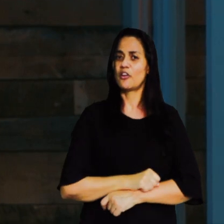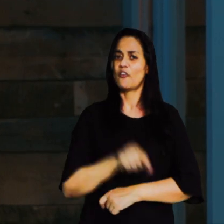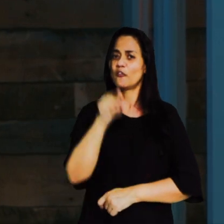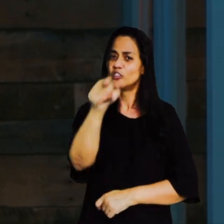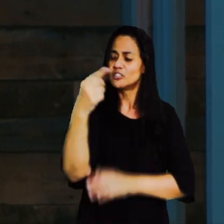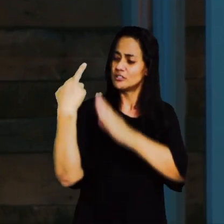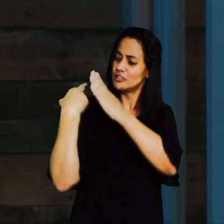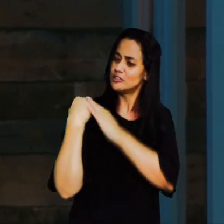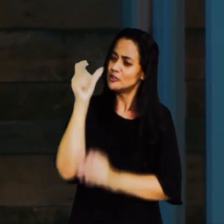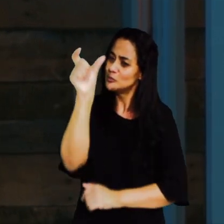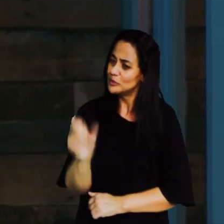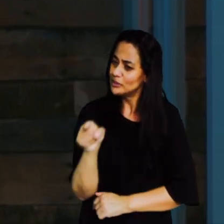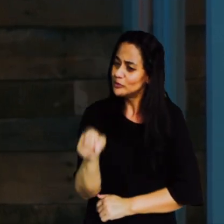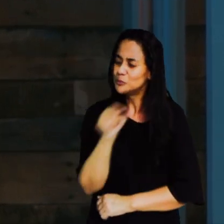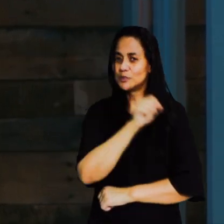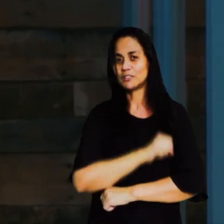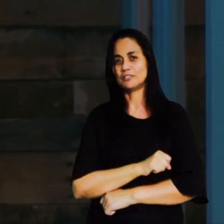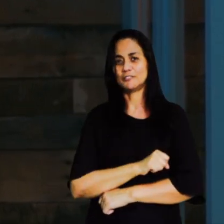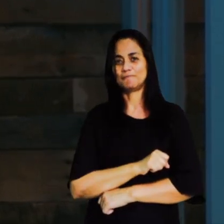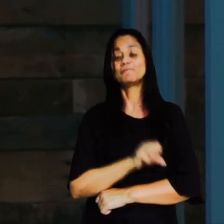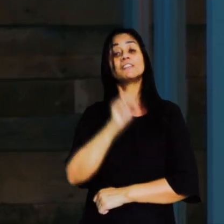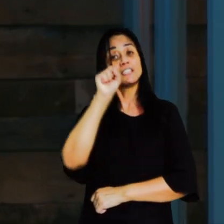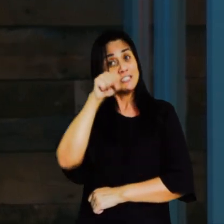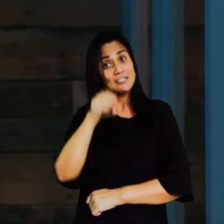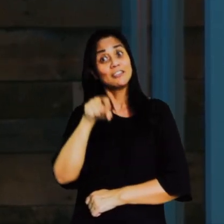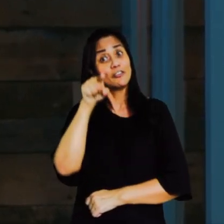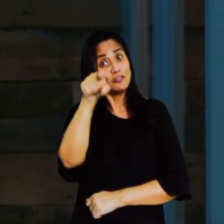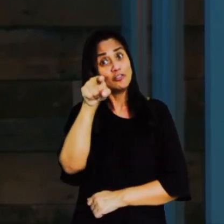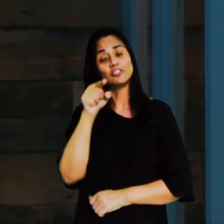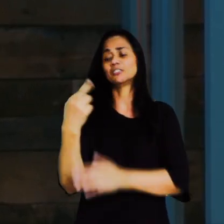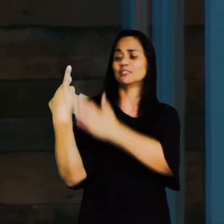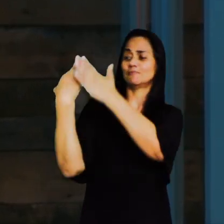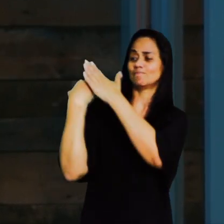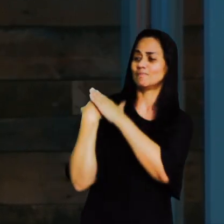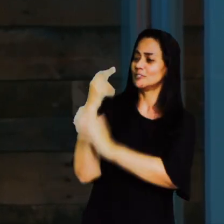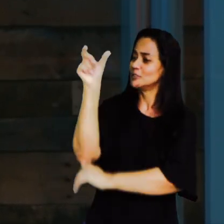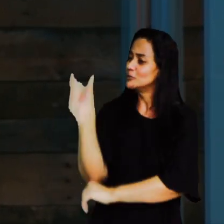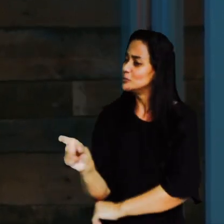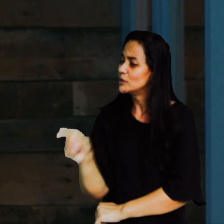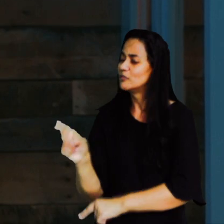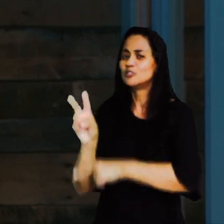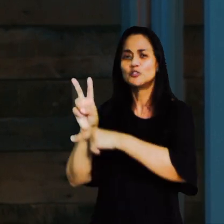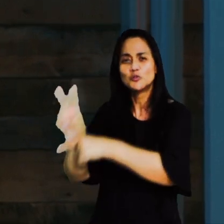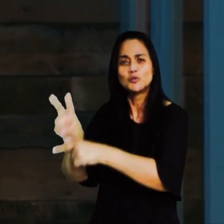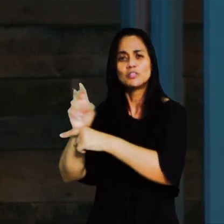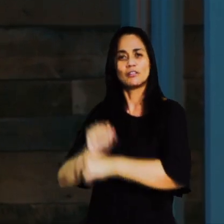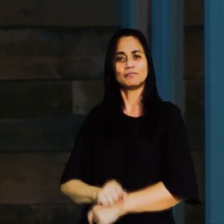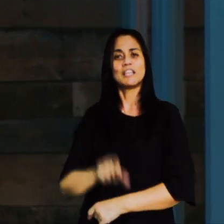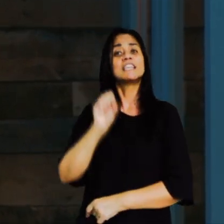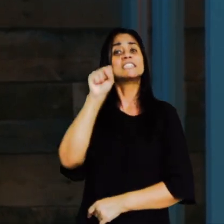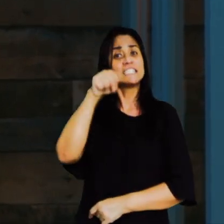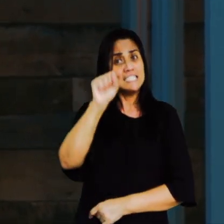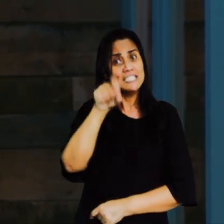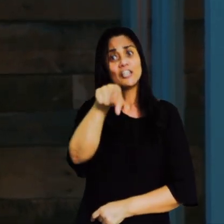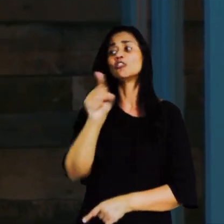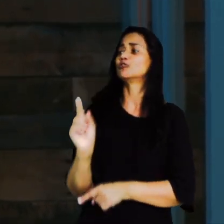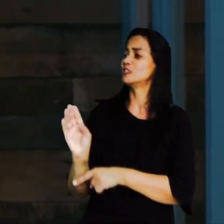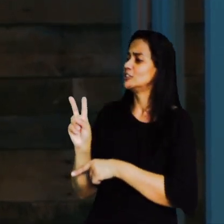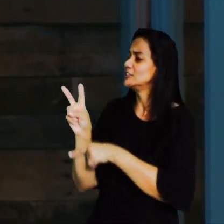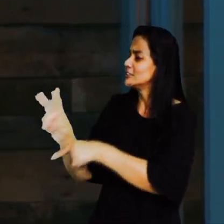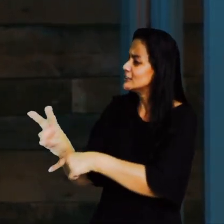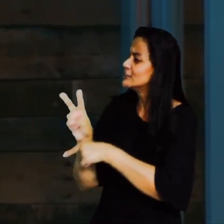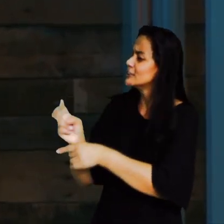do Henrique. Sim, Henrique, você é o guardador do Domingos. Sim, Domingos, você é o guardador do Ronaldo. Sim, Ronaldo, você é o guardador